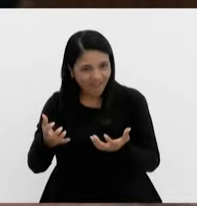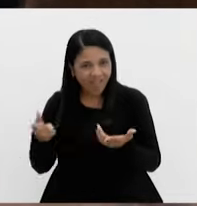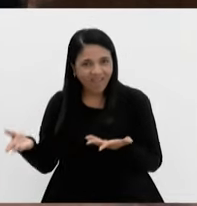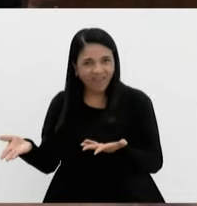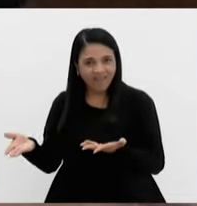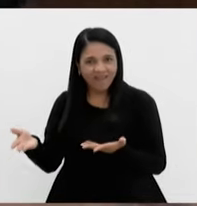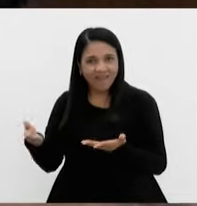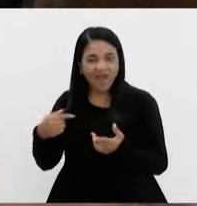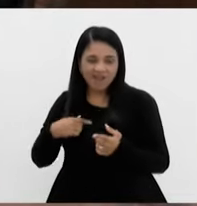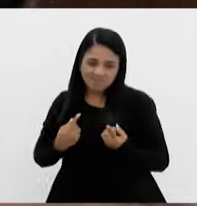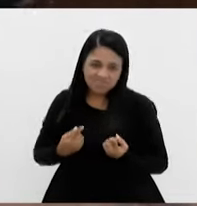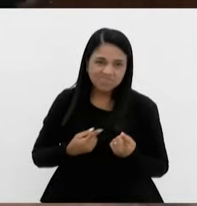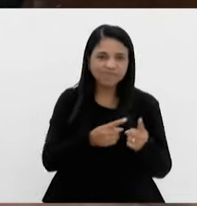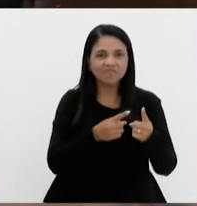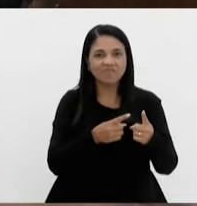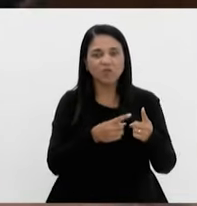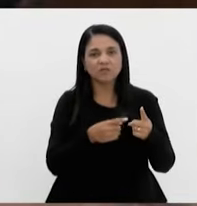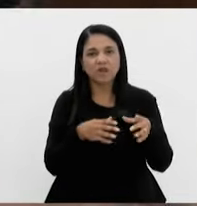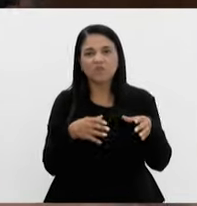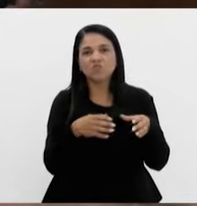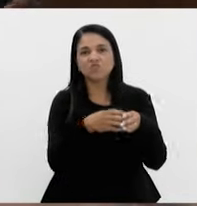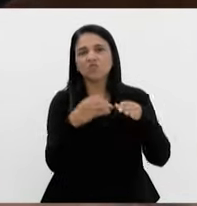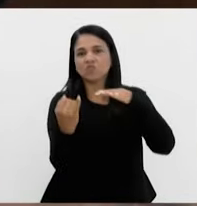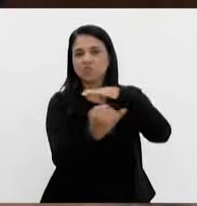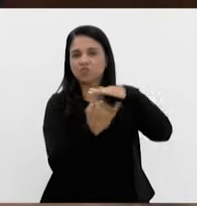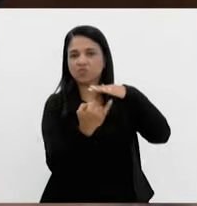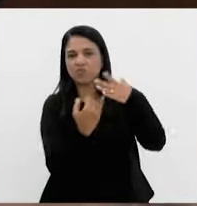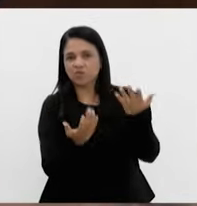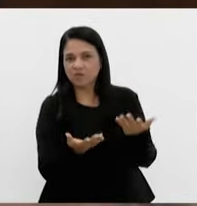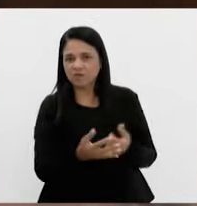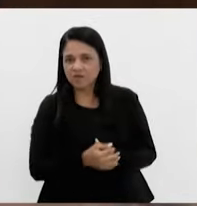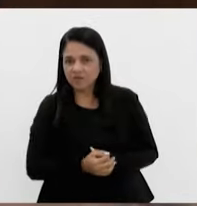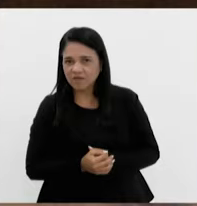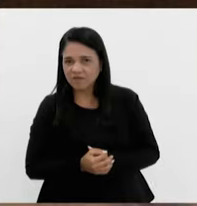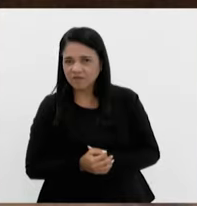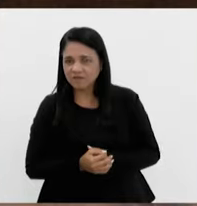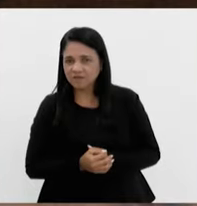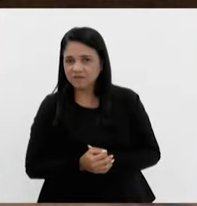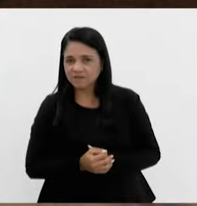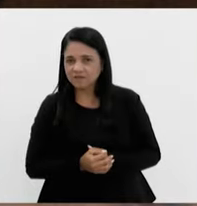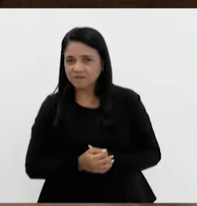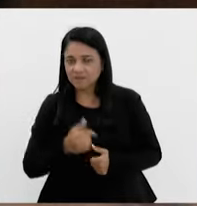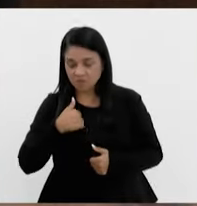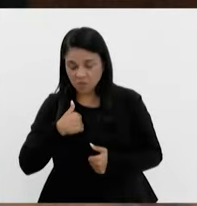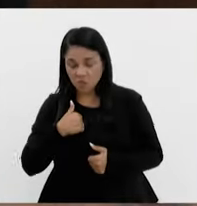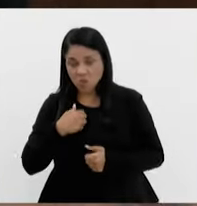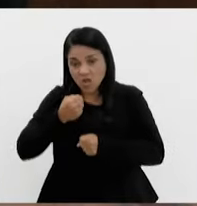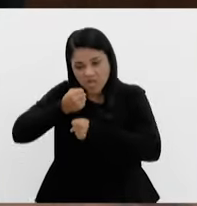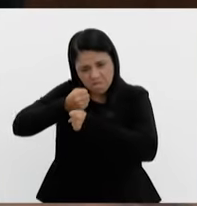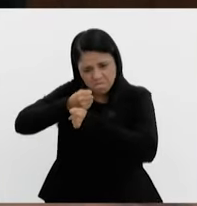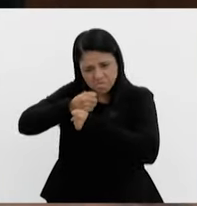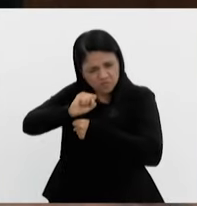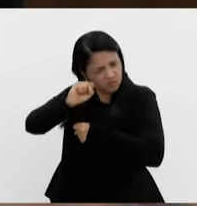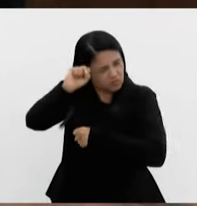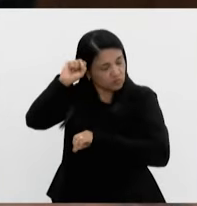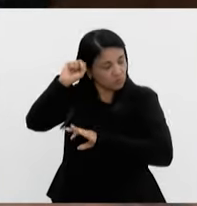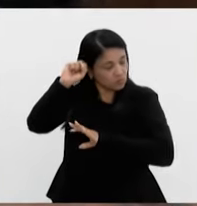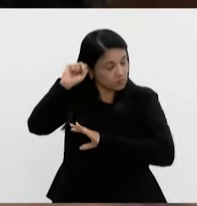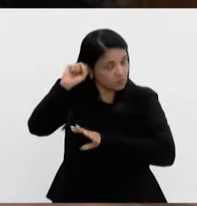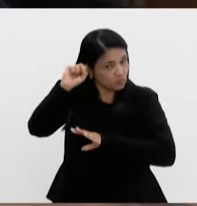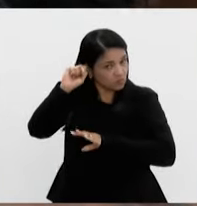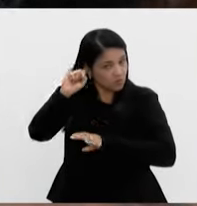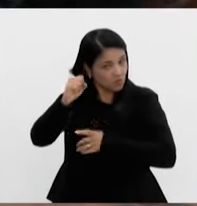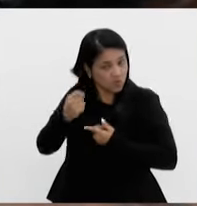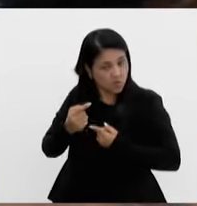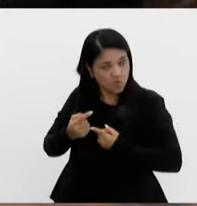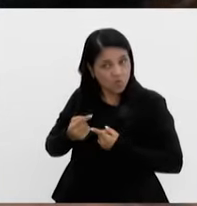instituição Polícia Militar fica aqui presidente o meu repúdio a